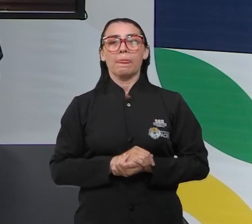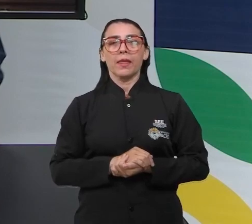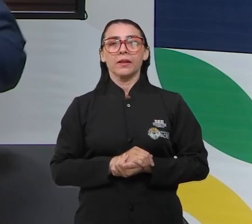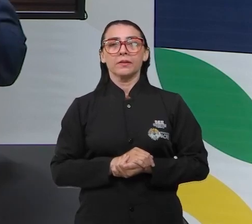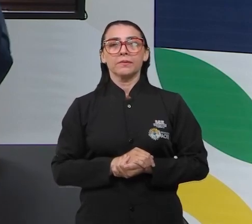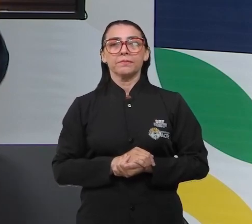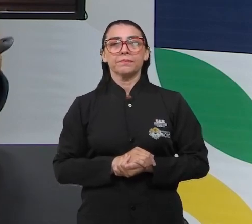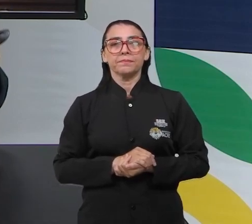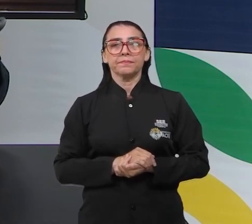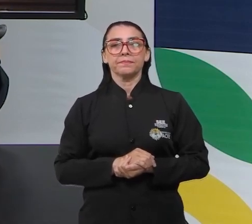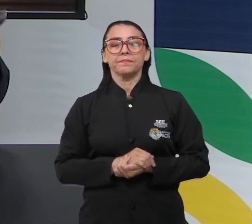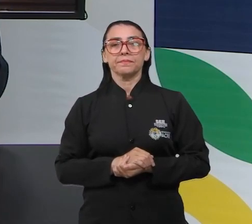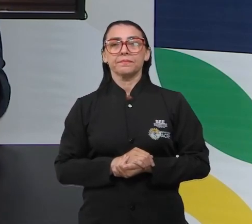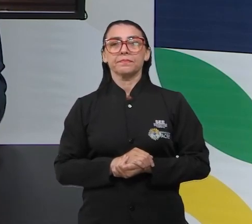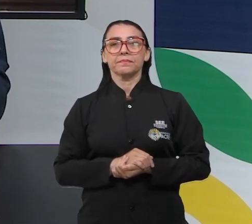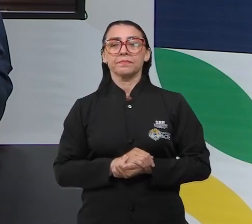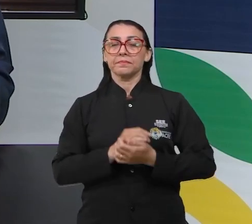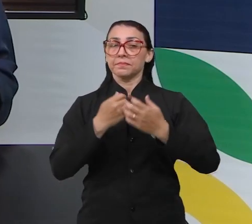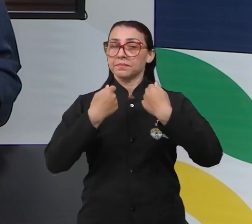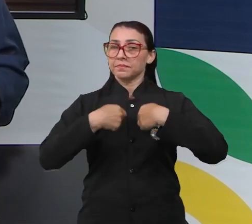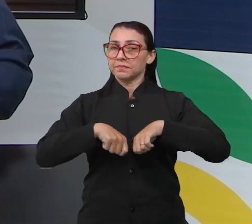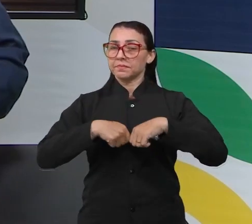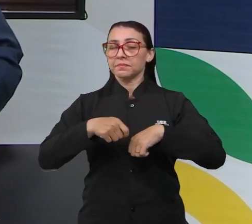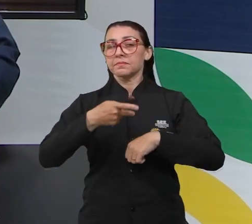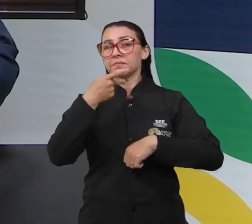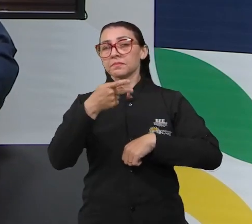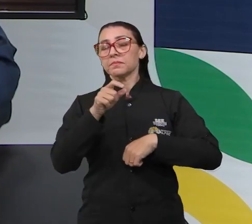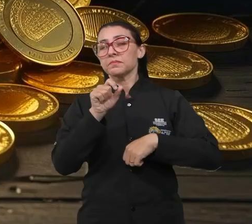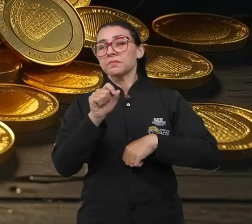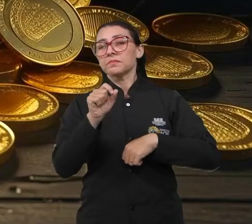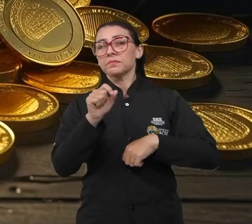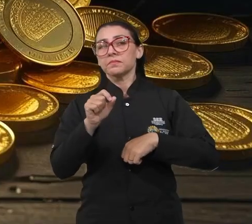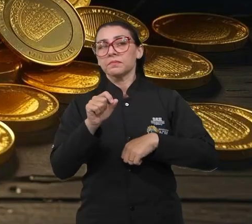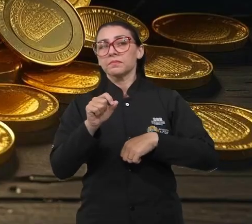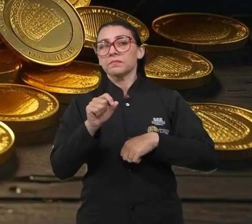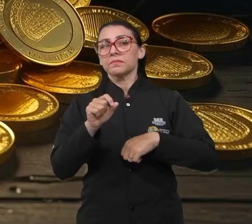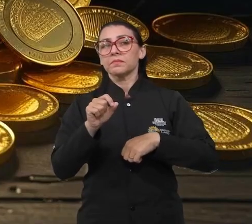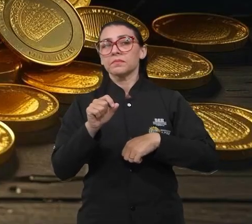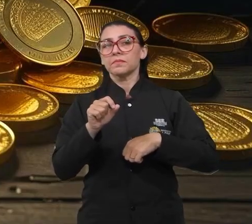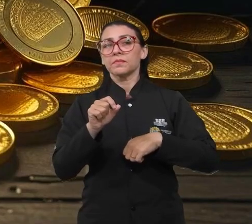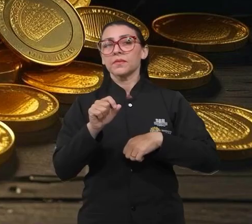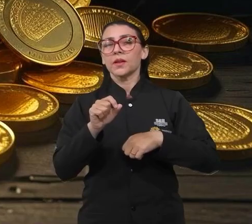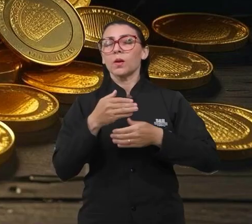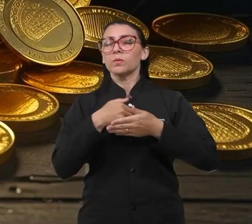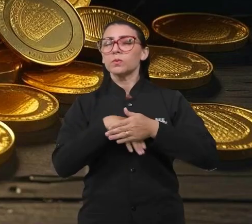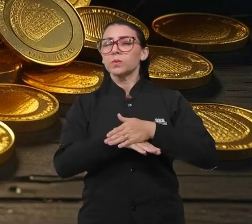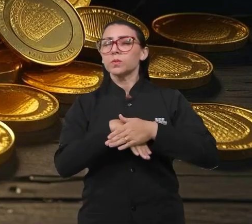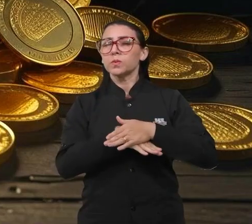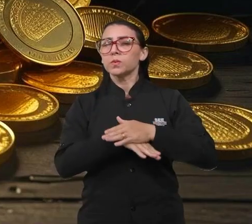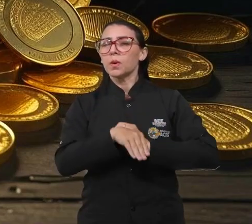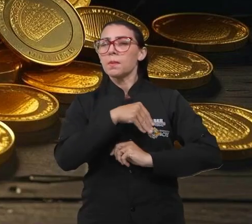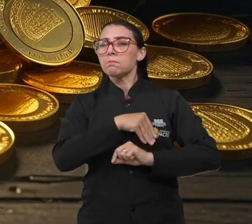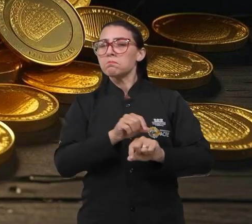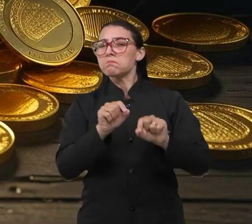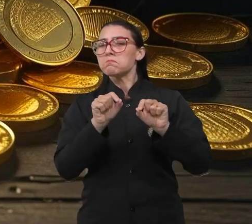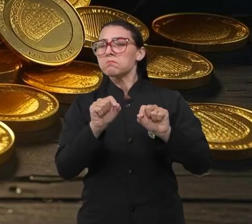Então, aqui a gente precisa falar do que a gente chama de concentração de renda. Mas o